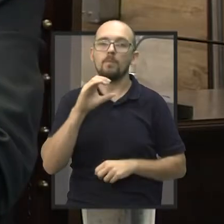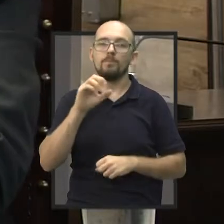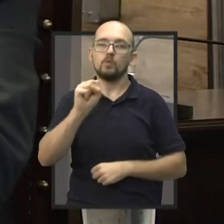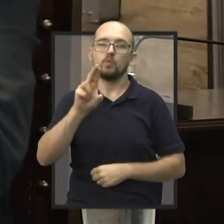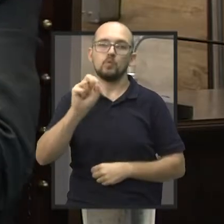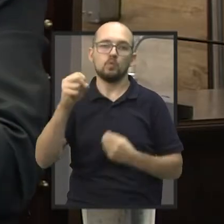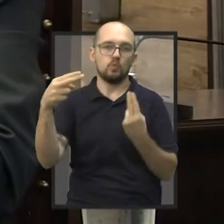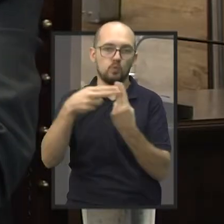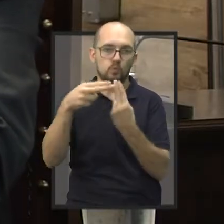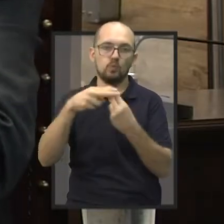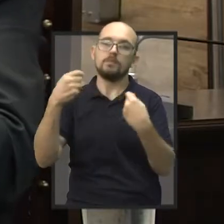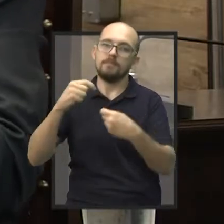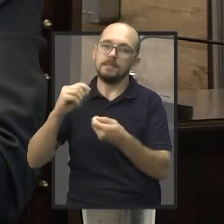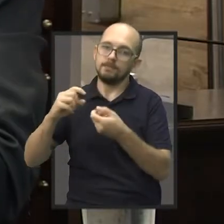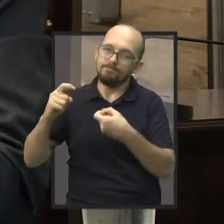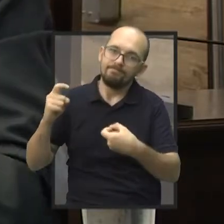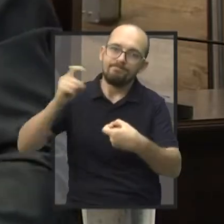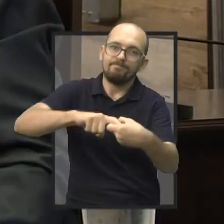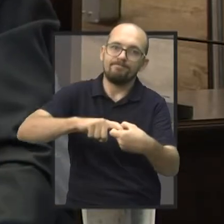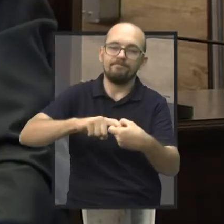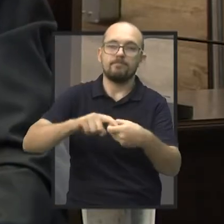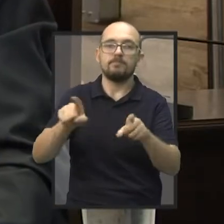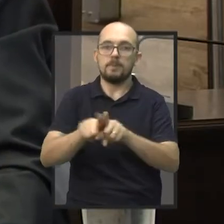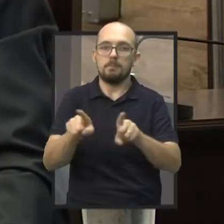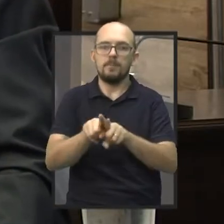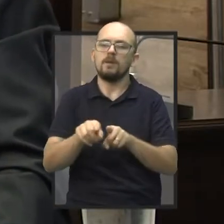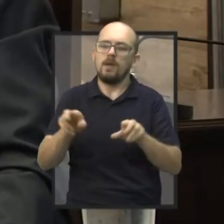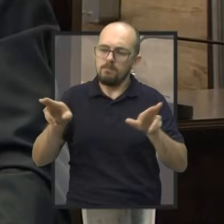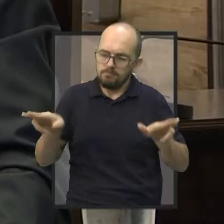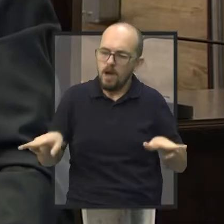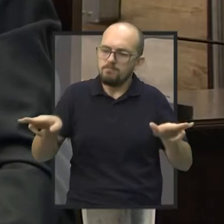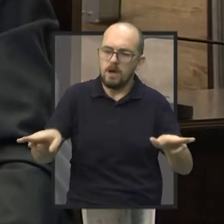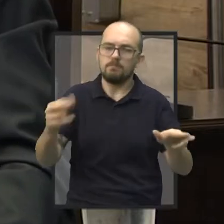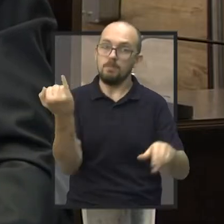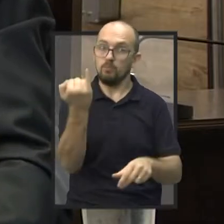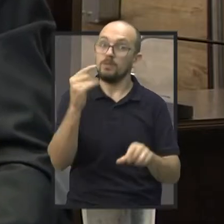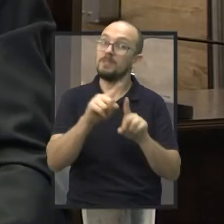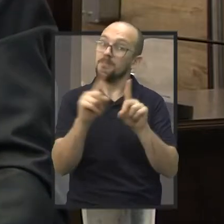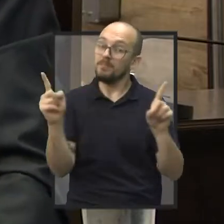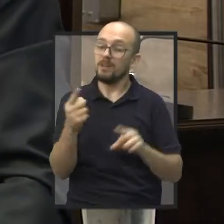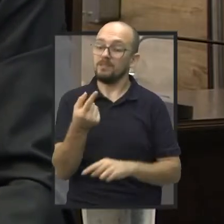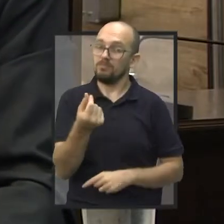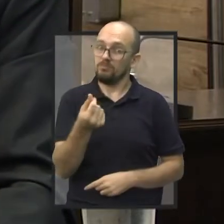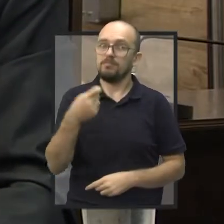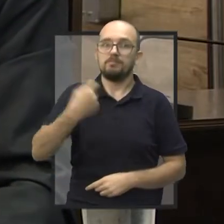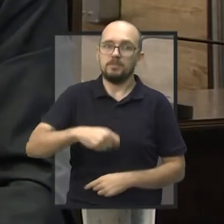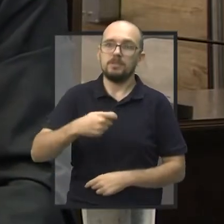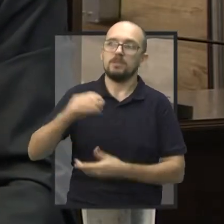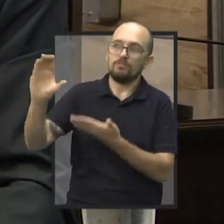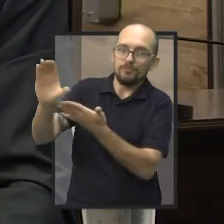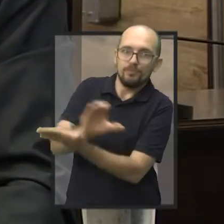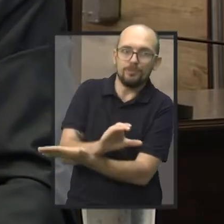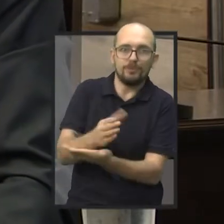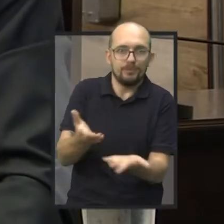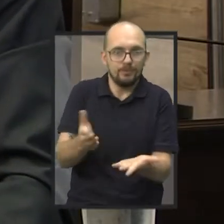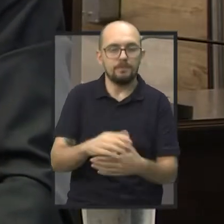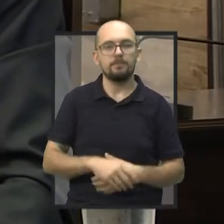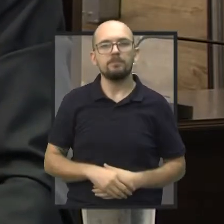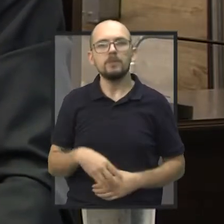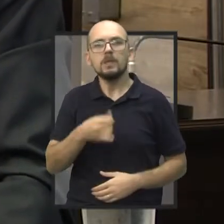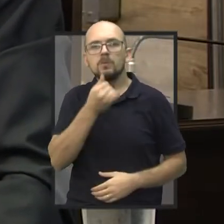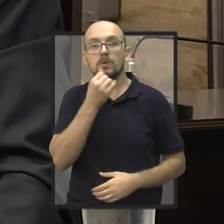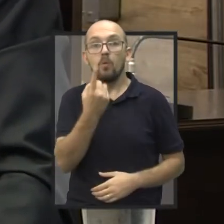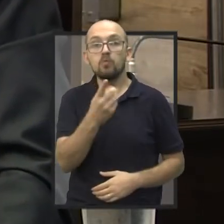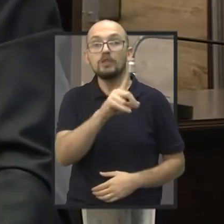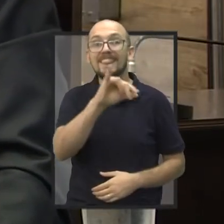não só os leitos e os equipamentos, mas os recursos também, né? Que é o mais importante. Uma diária do